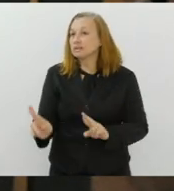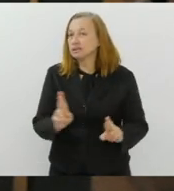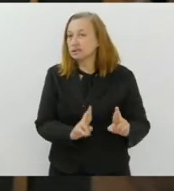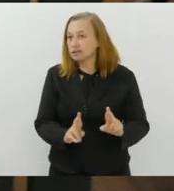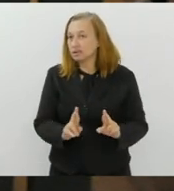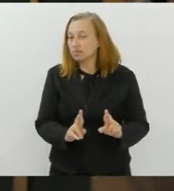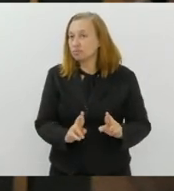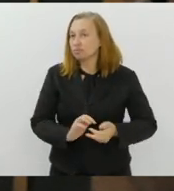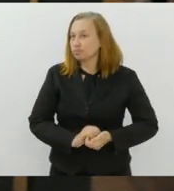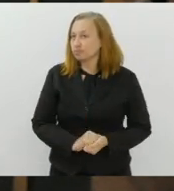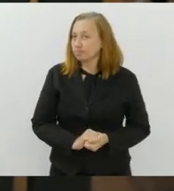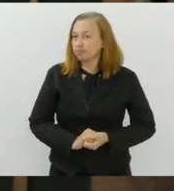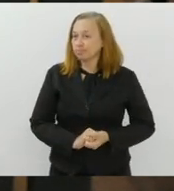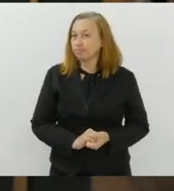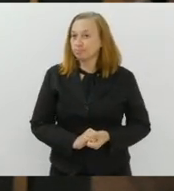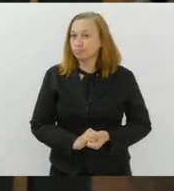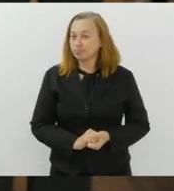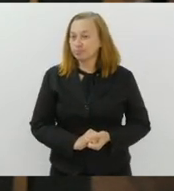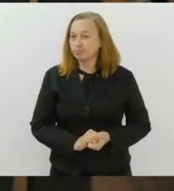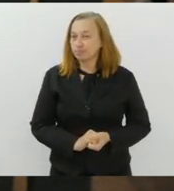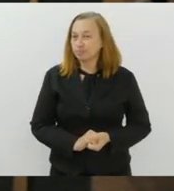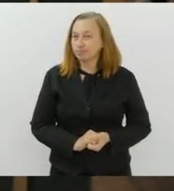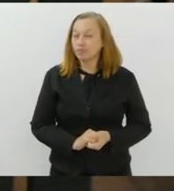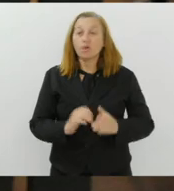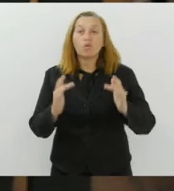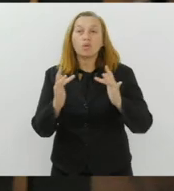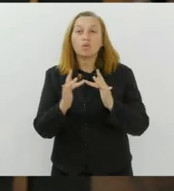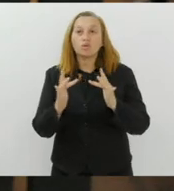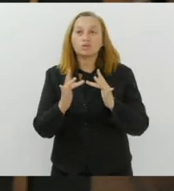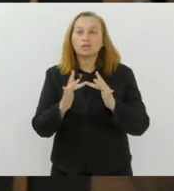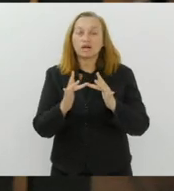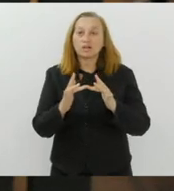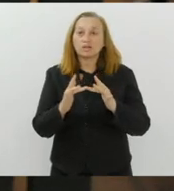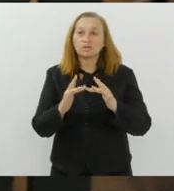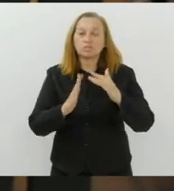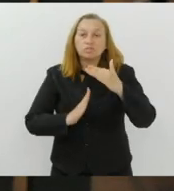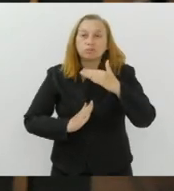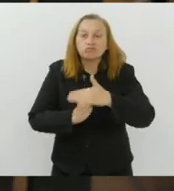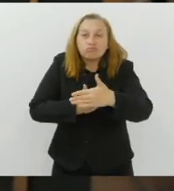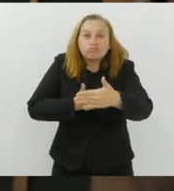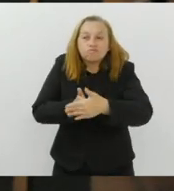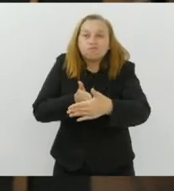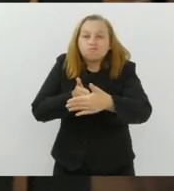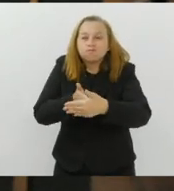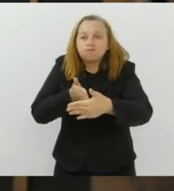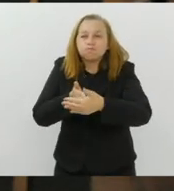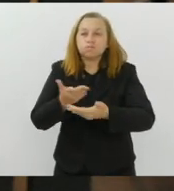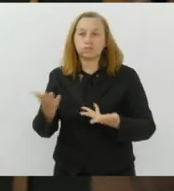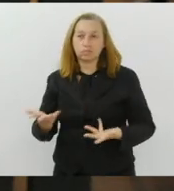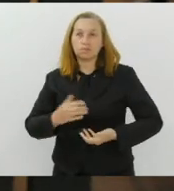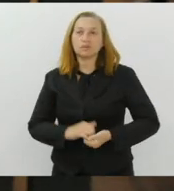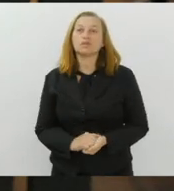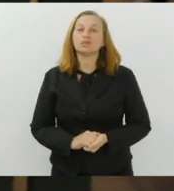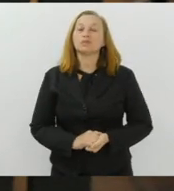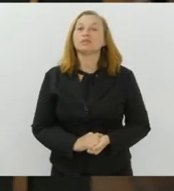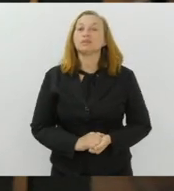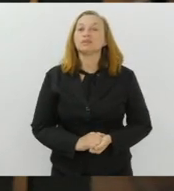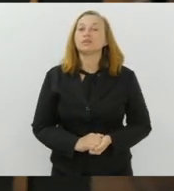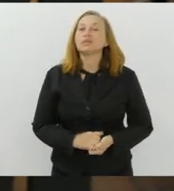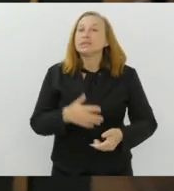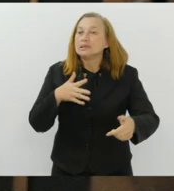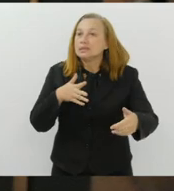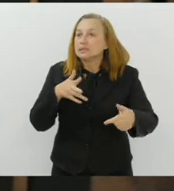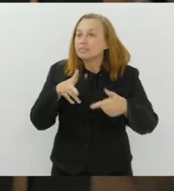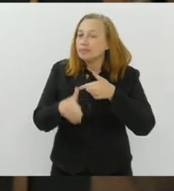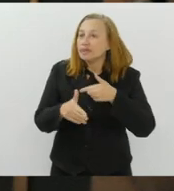dessa condição e o contato com as barreiras, né? São os impedimentos